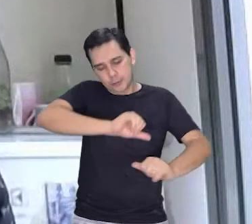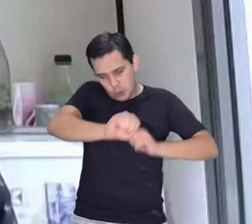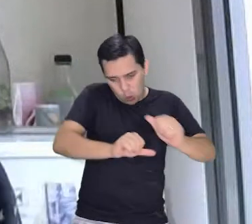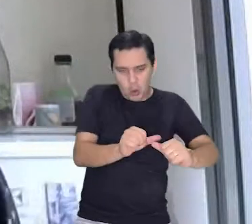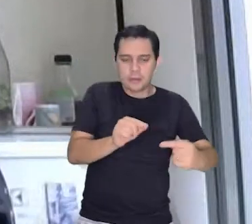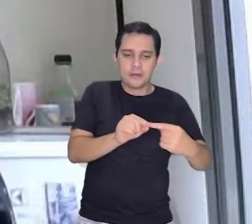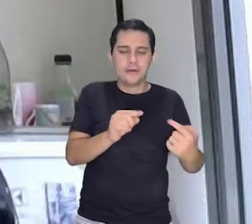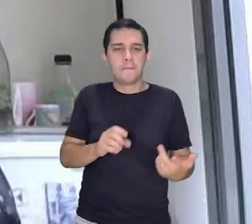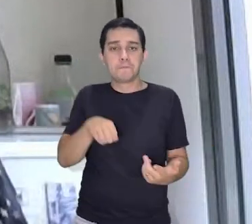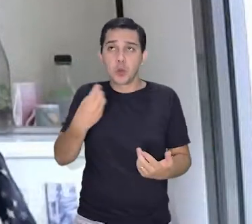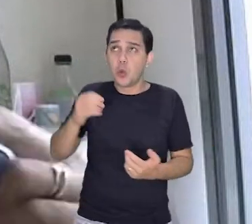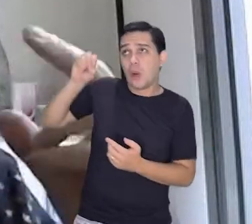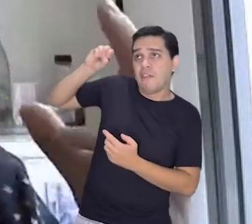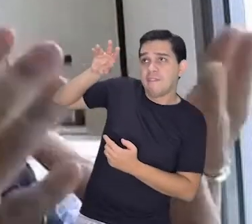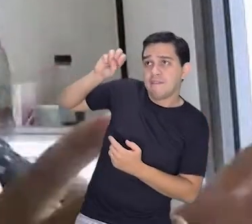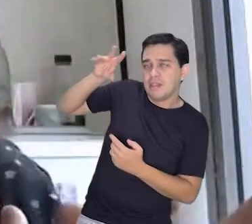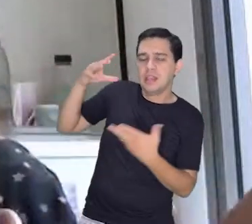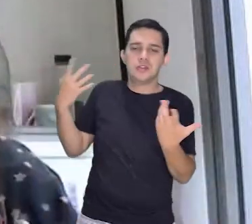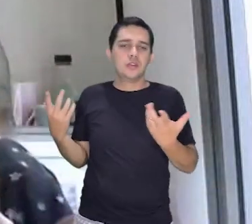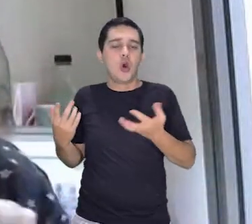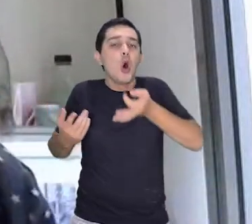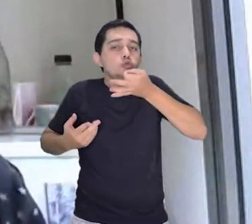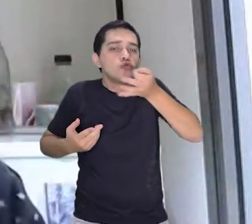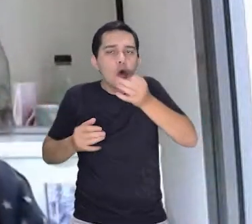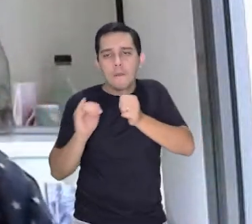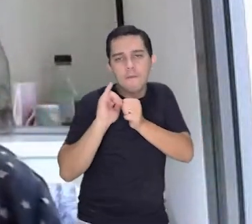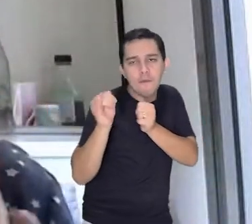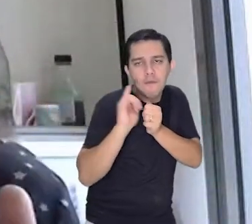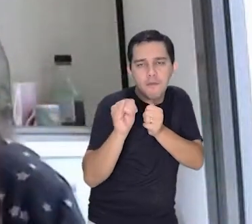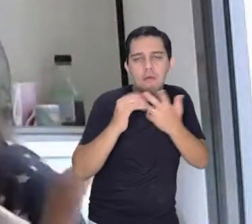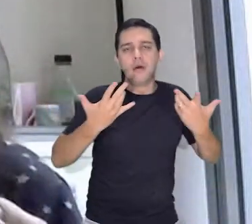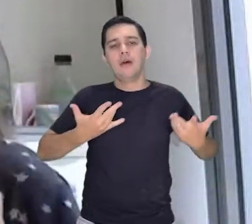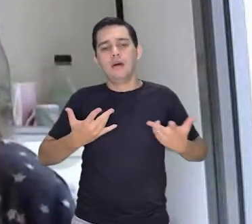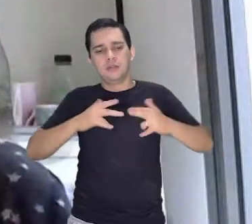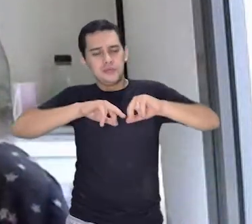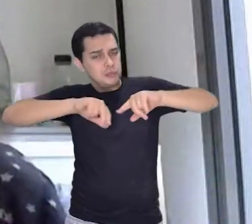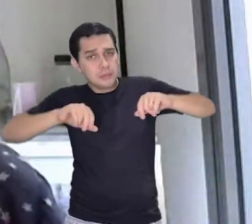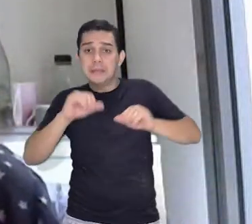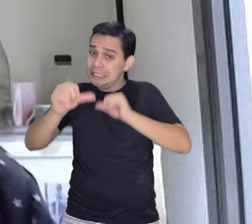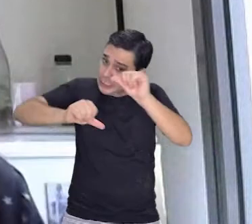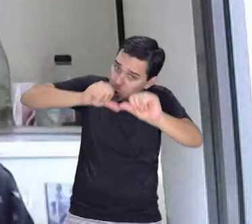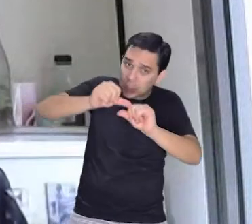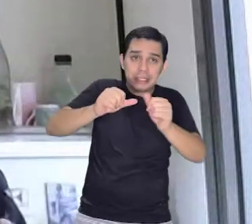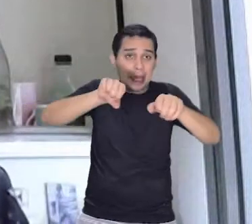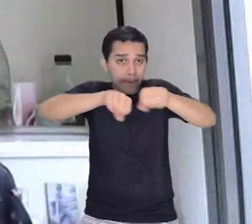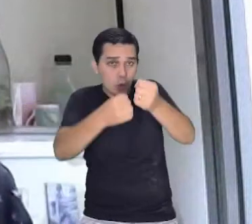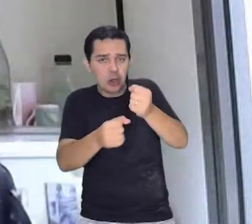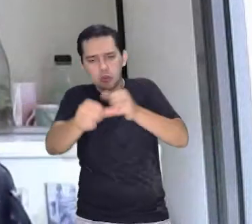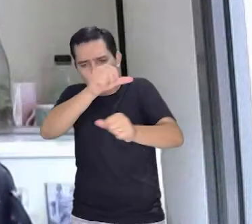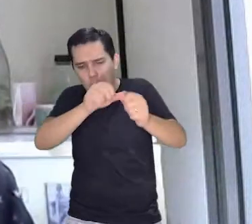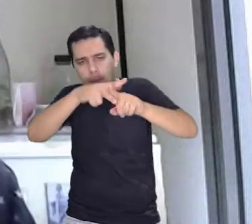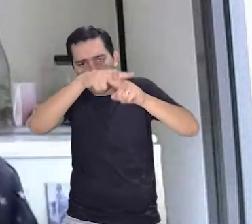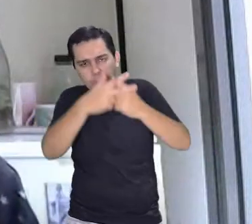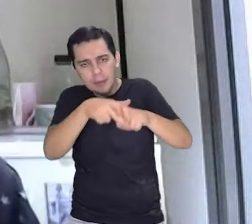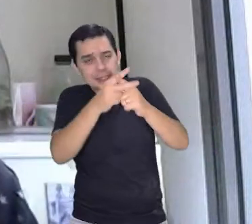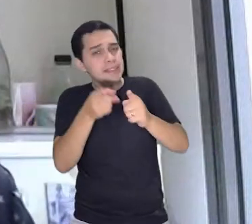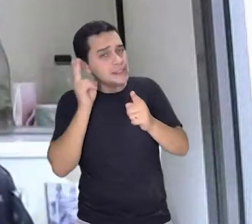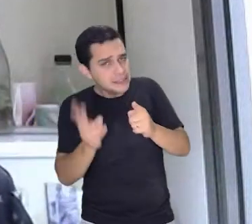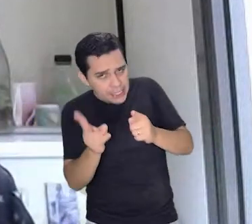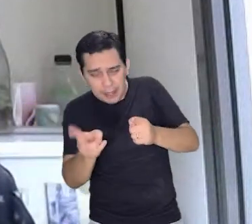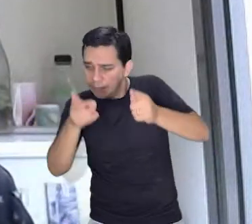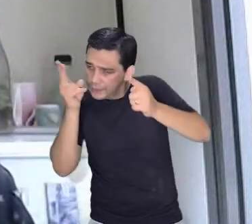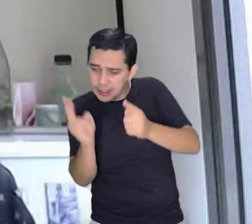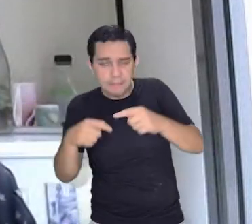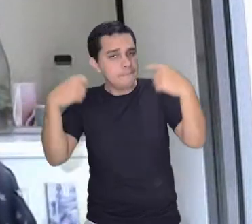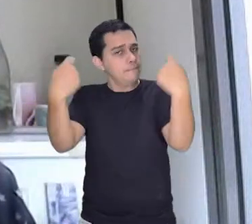numa sinalização, seja num aviso sonoro, né? Aquilo tem que estar em constante reparo, aquilo tem que ter essa manutenção